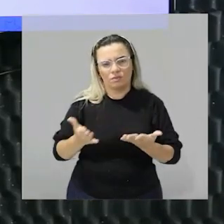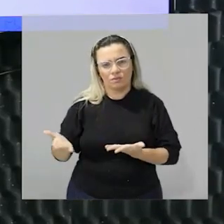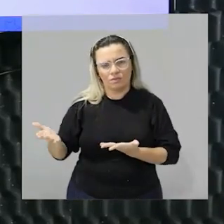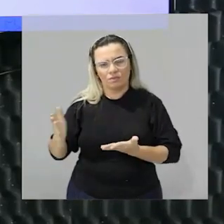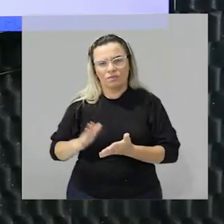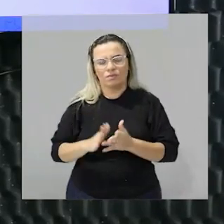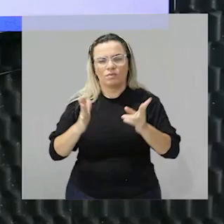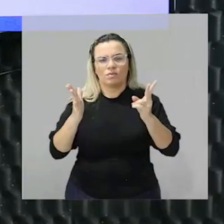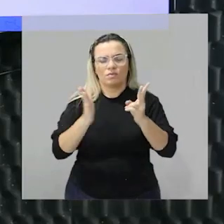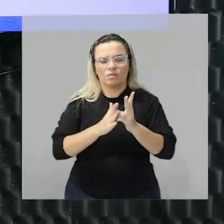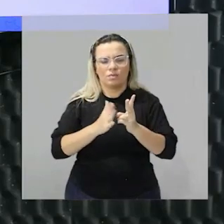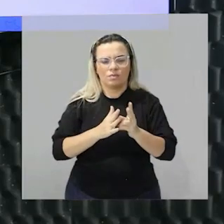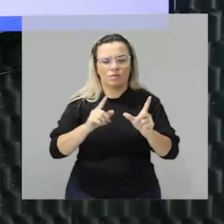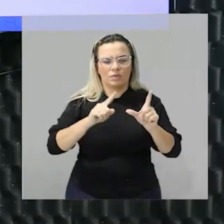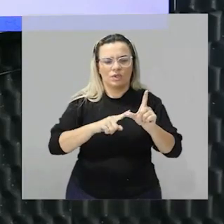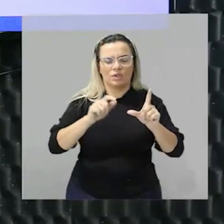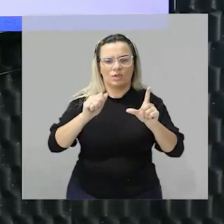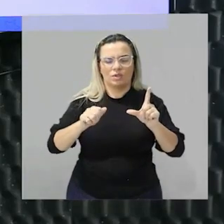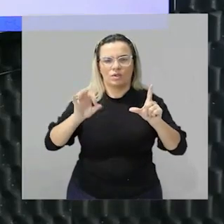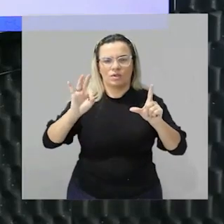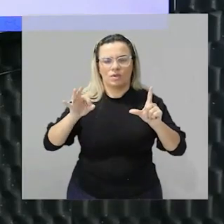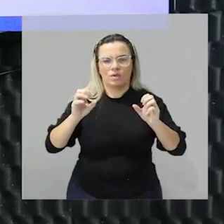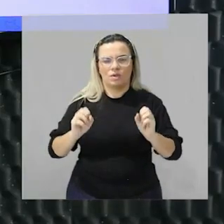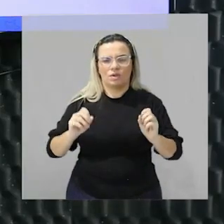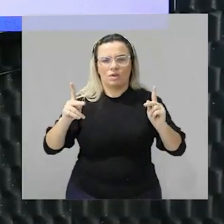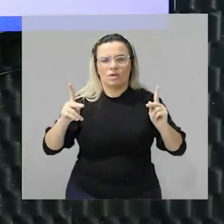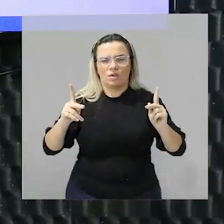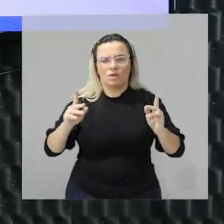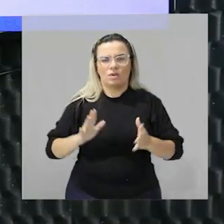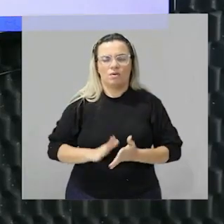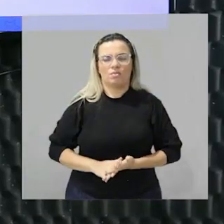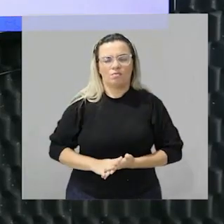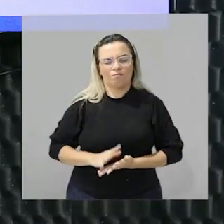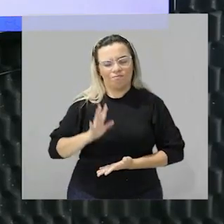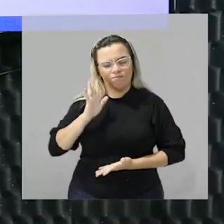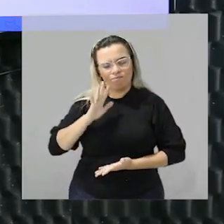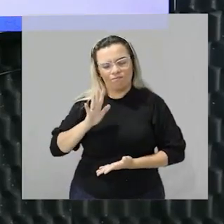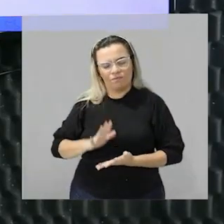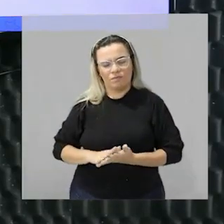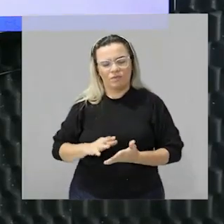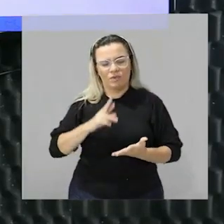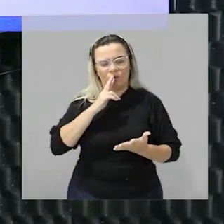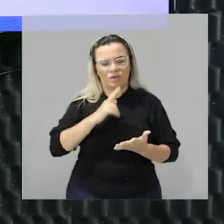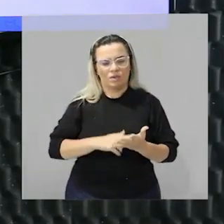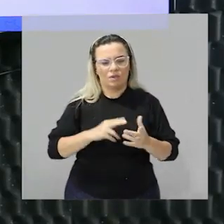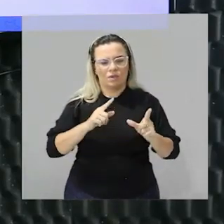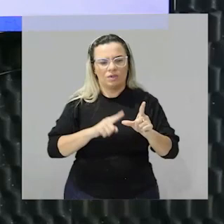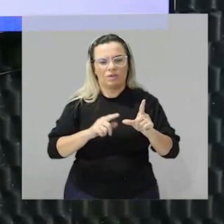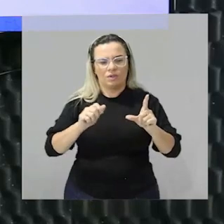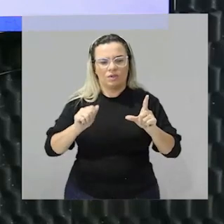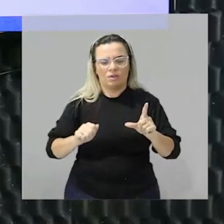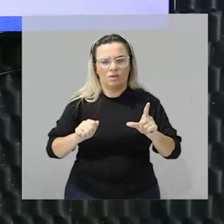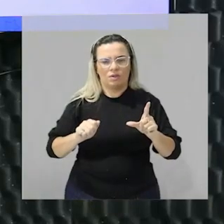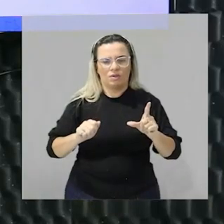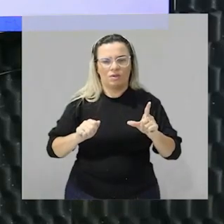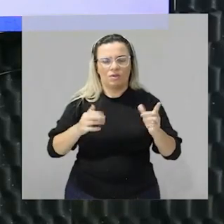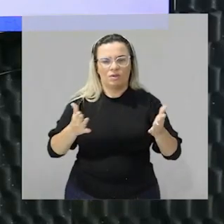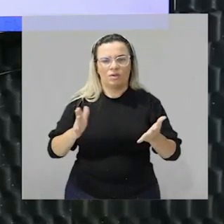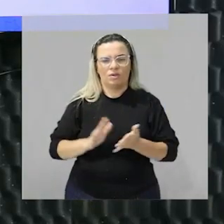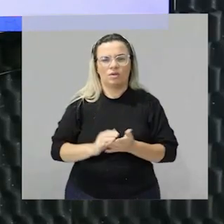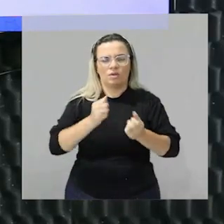certa, letra A. Ok, galerinha? Beleza? Resposta, letra A, subjugação.